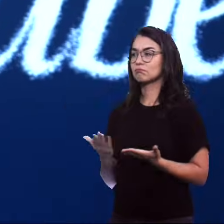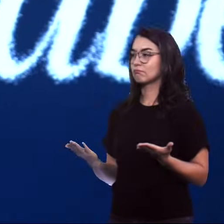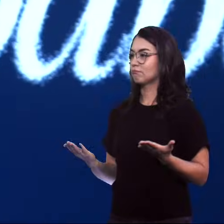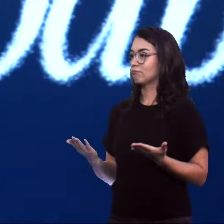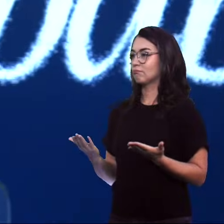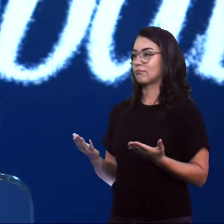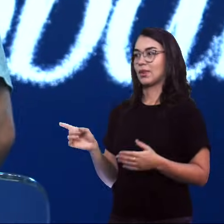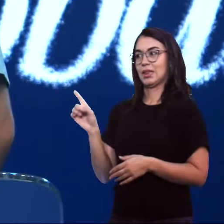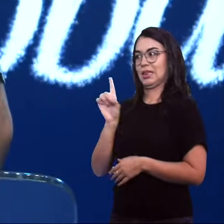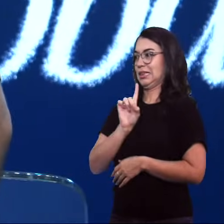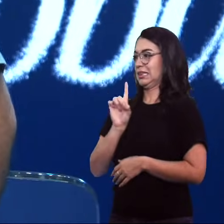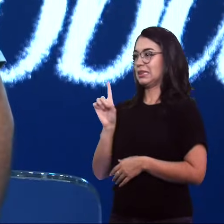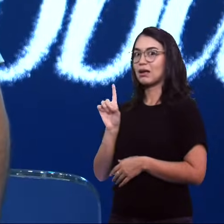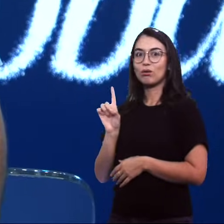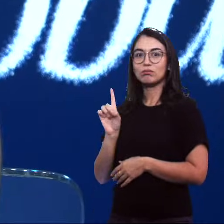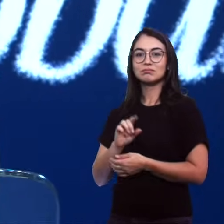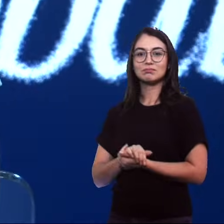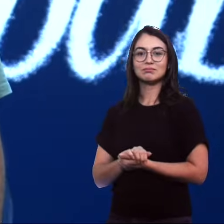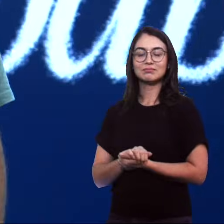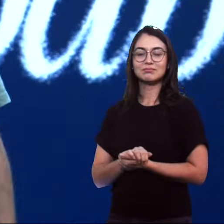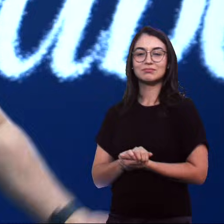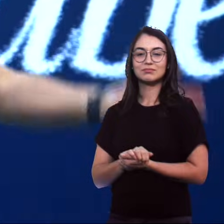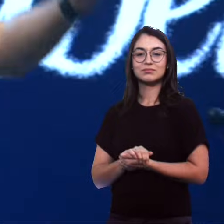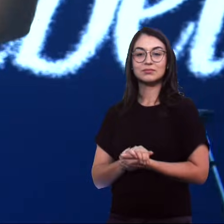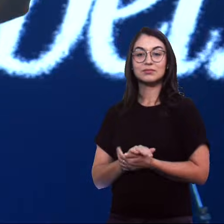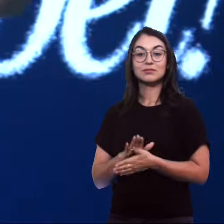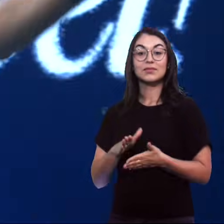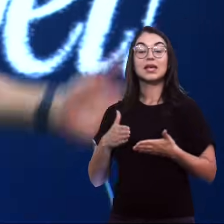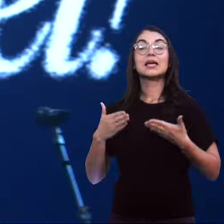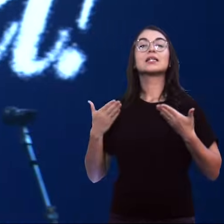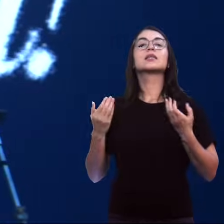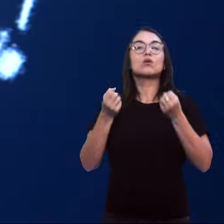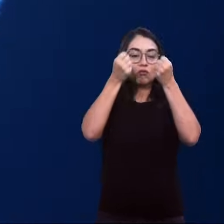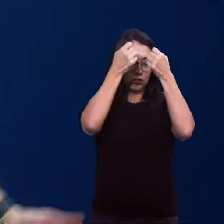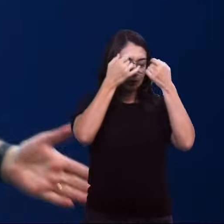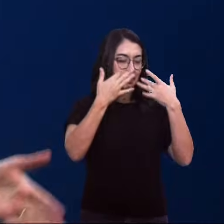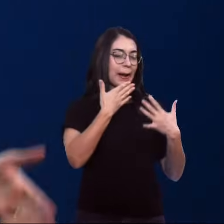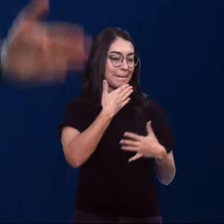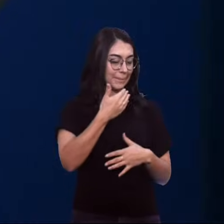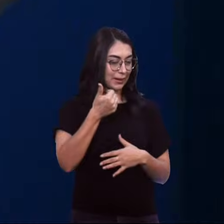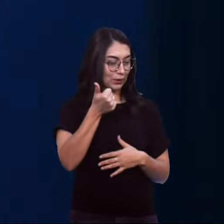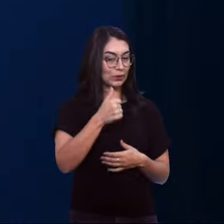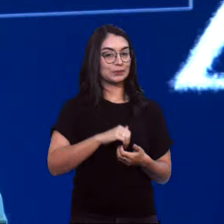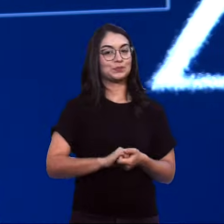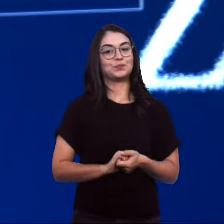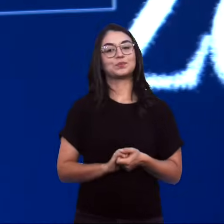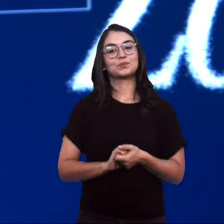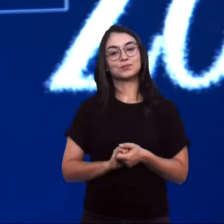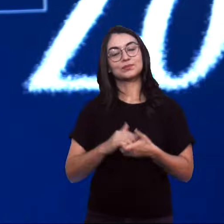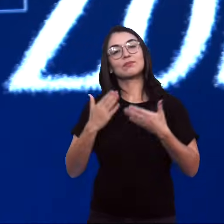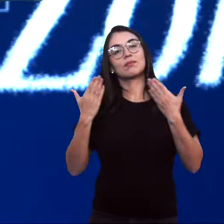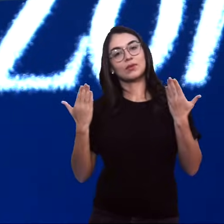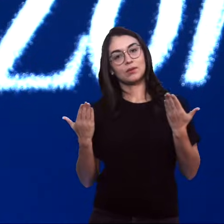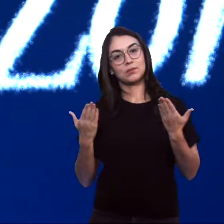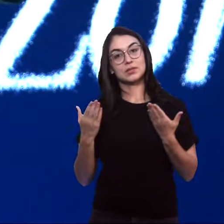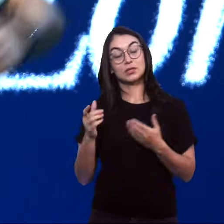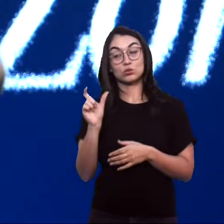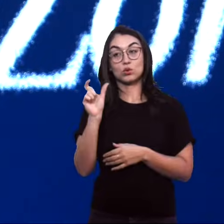você: não. Então ele fala: olha, antes de te explicar, essa mensagem é para